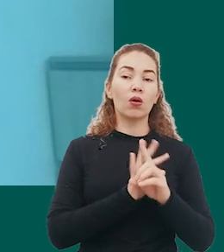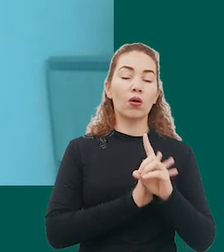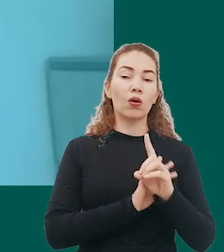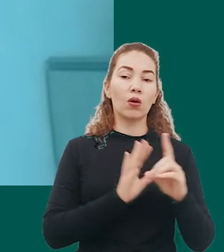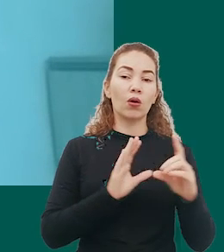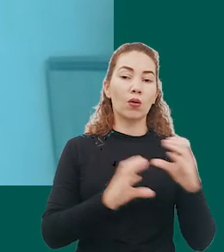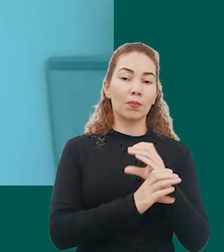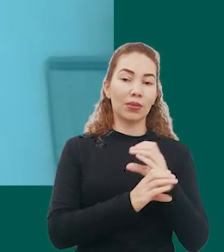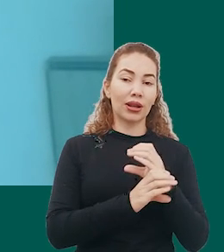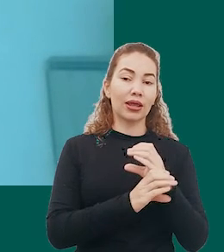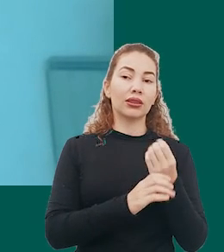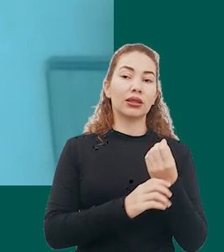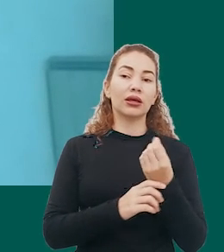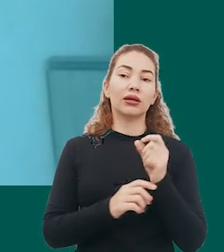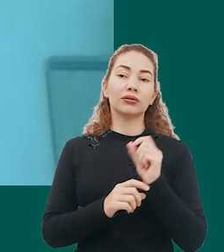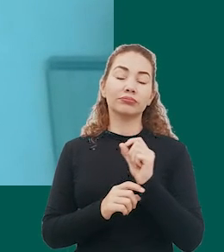Não.